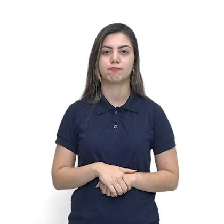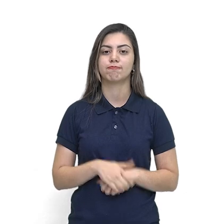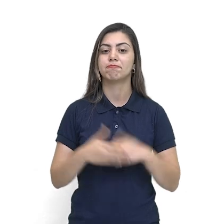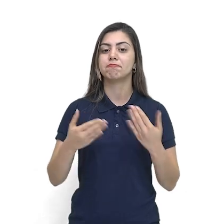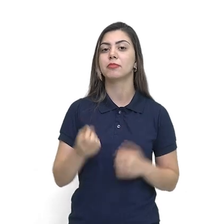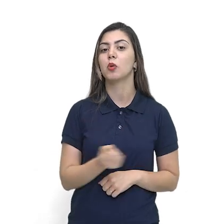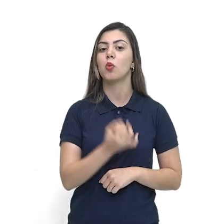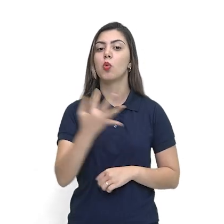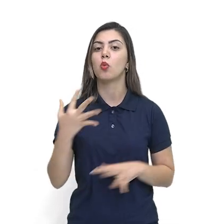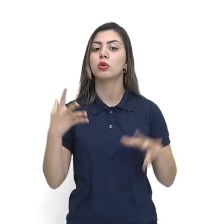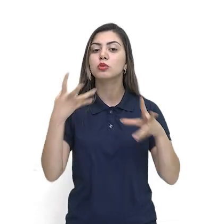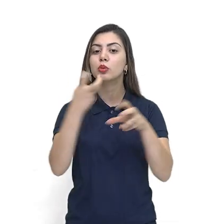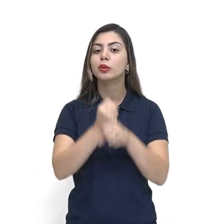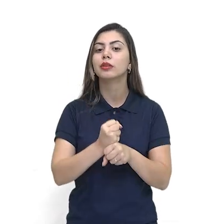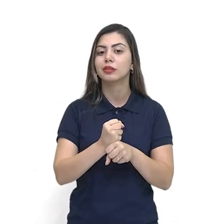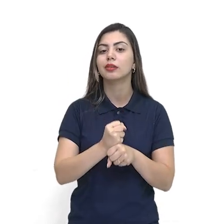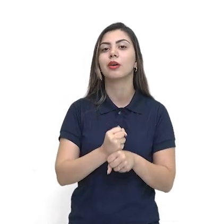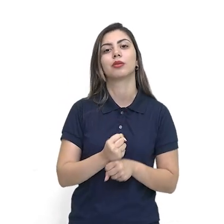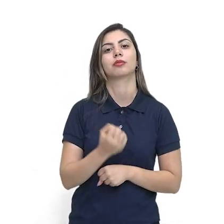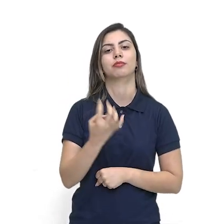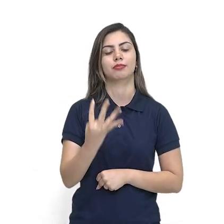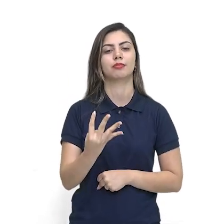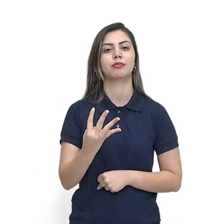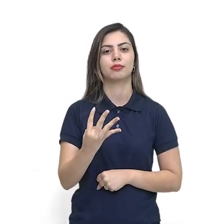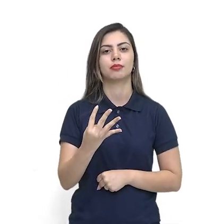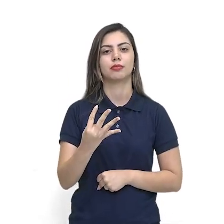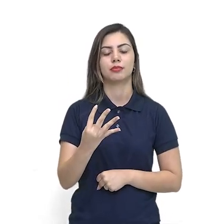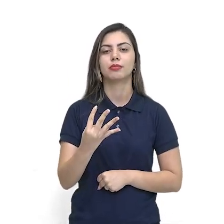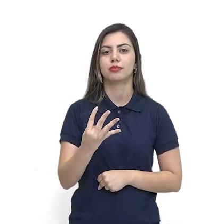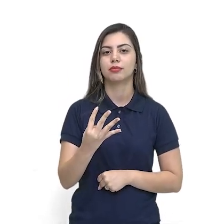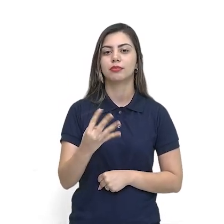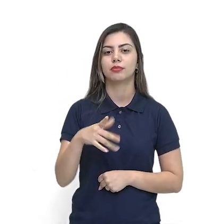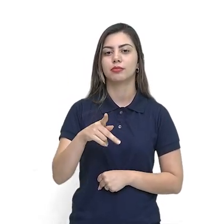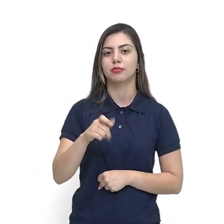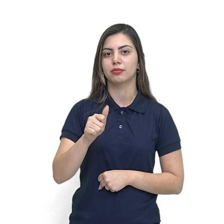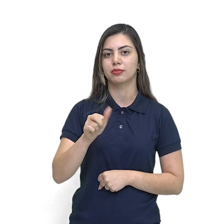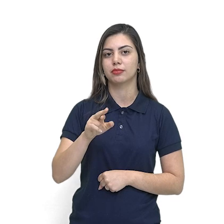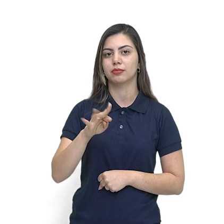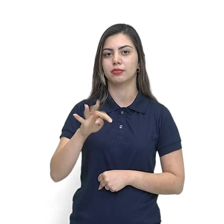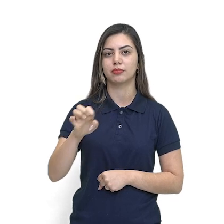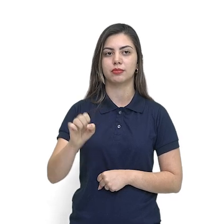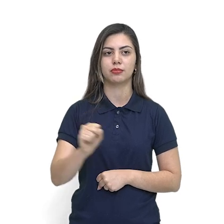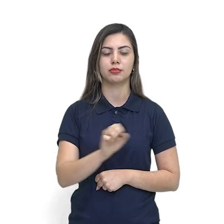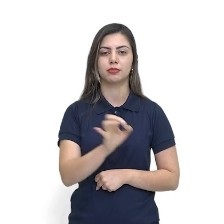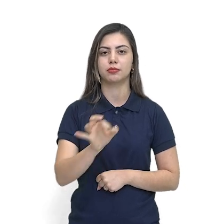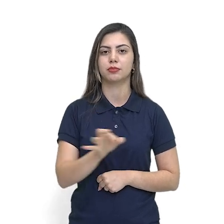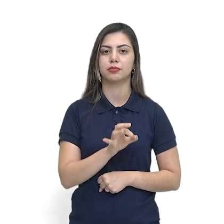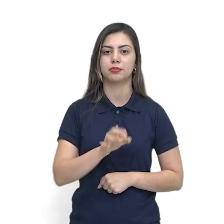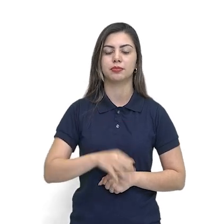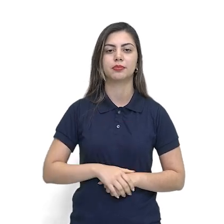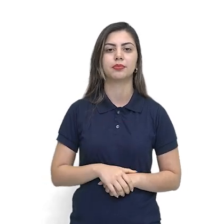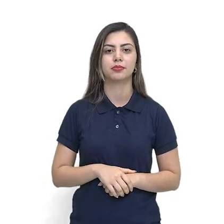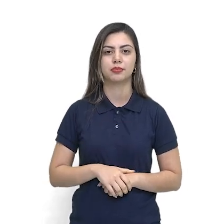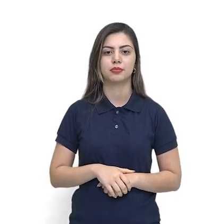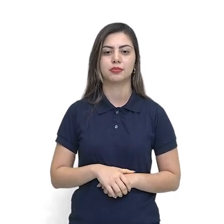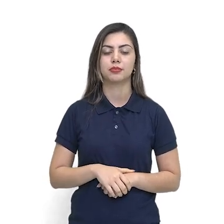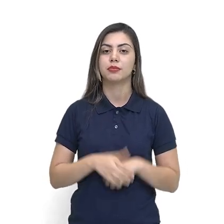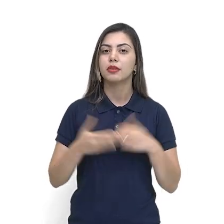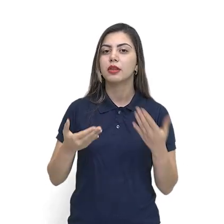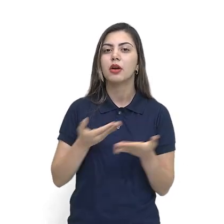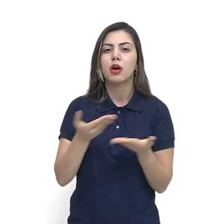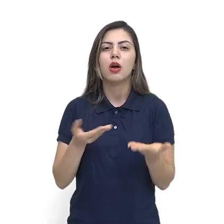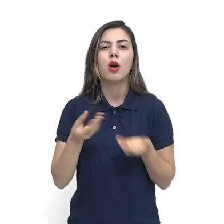quantas partes eu tenho? Eu tenho 4 partes. Beleza? Então, você